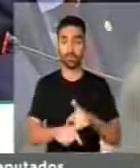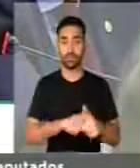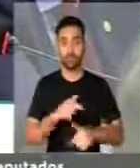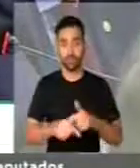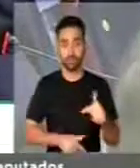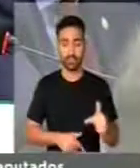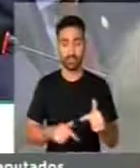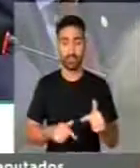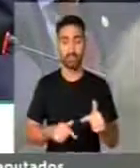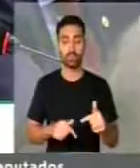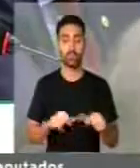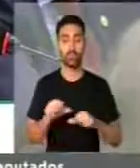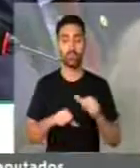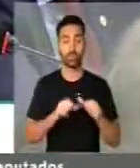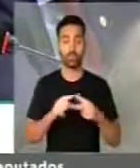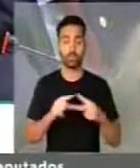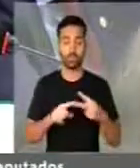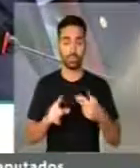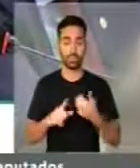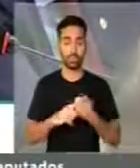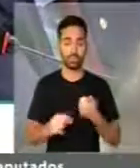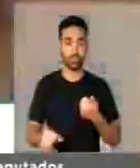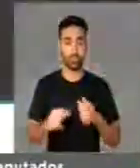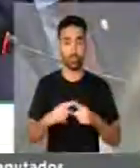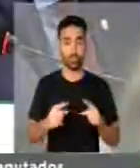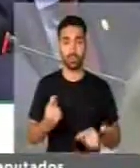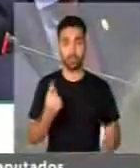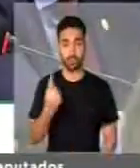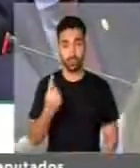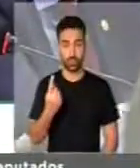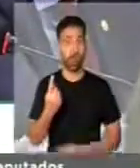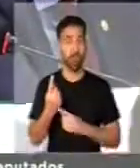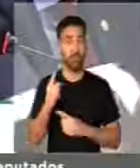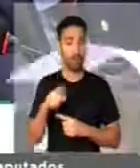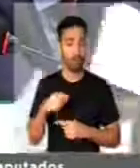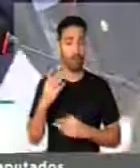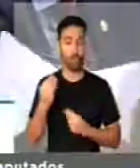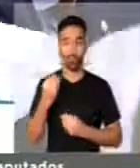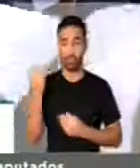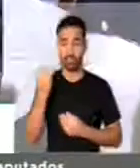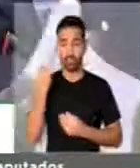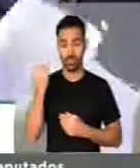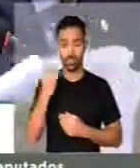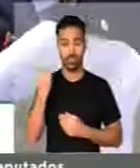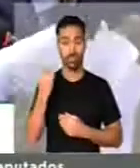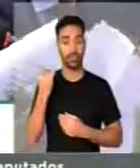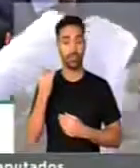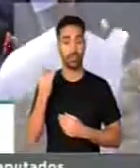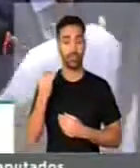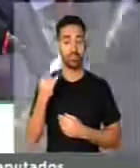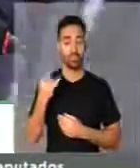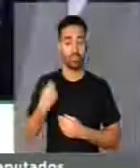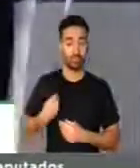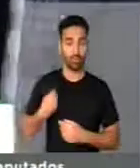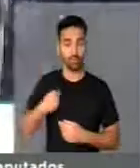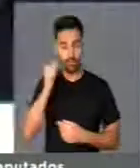alterando 2 artigos, porém um deles de alto impacto para as mulheres.